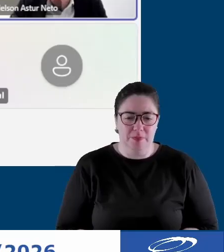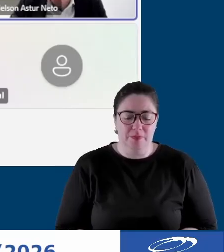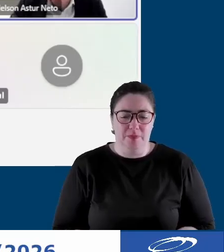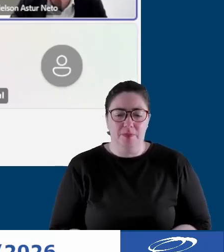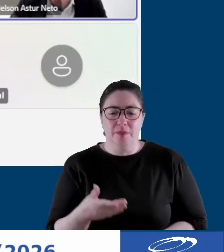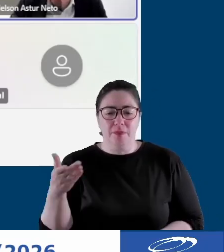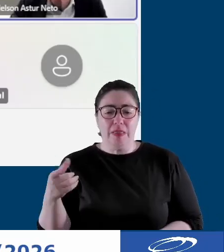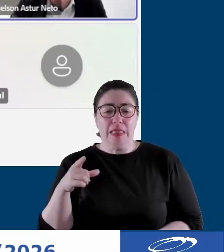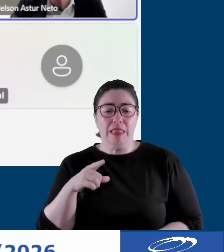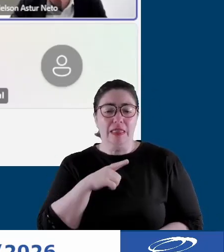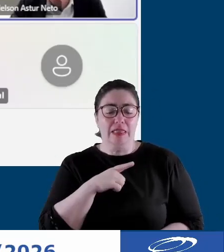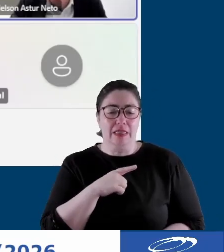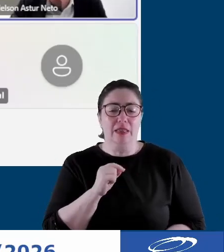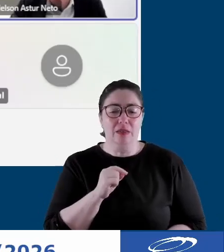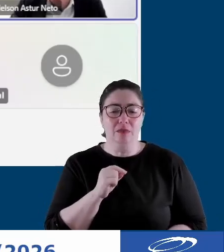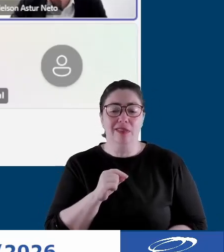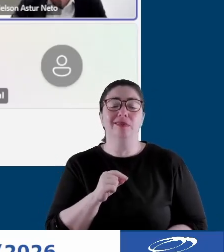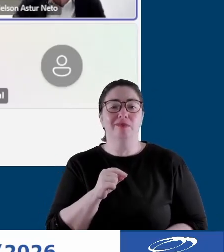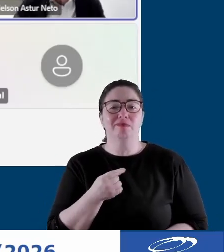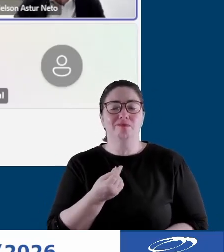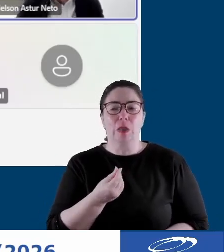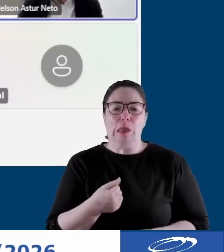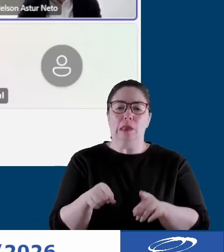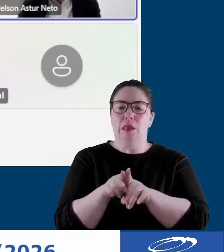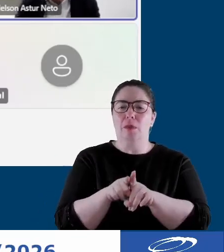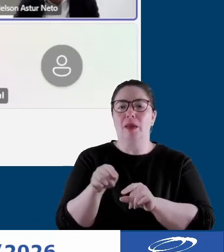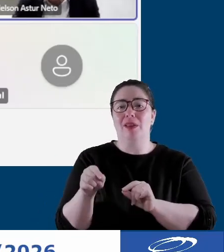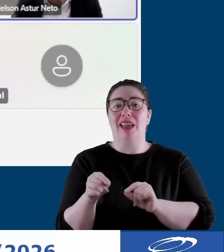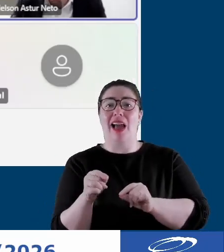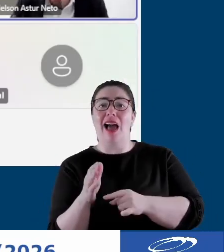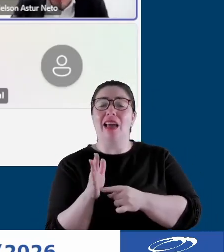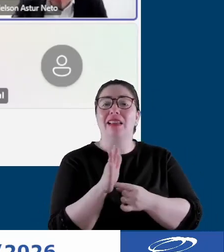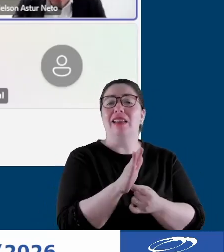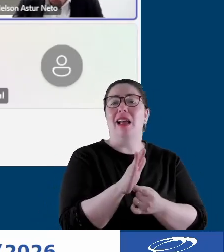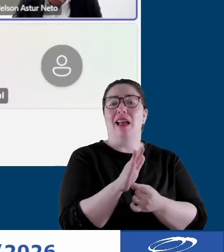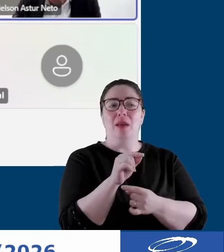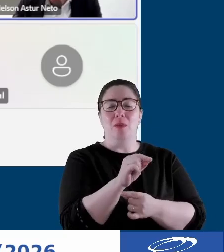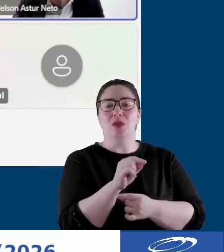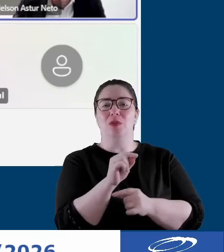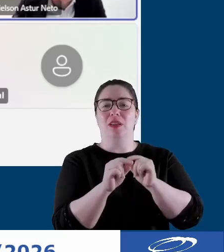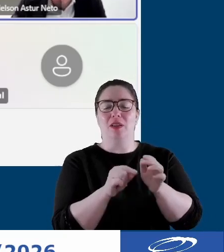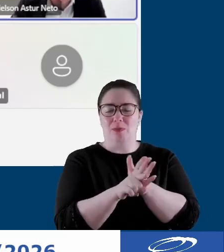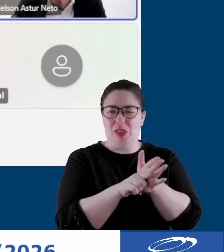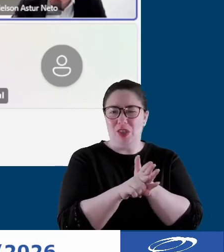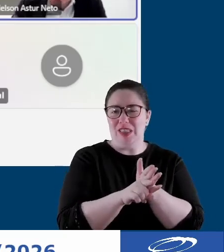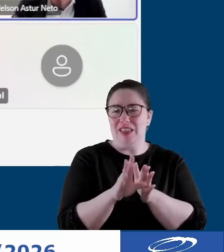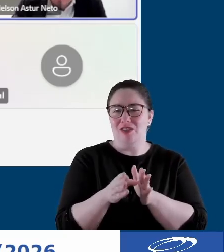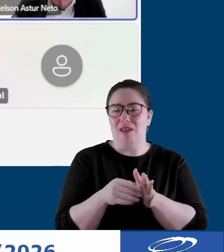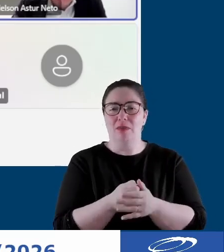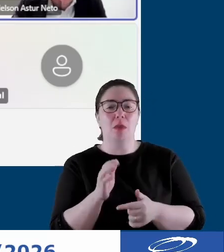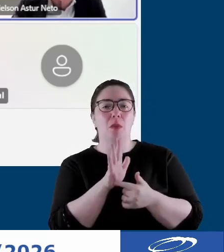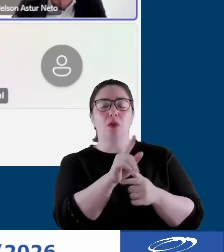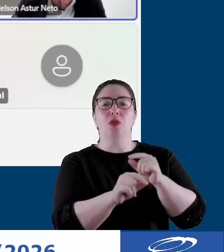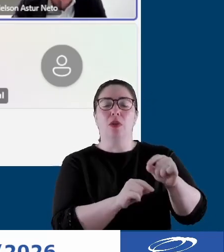um protagonista nas infecções tardias e na formação de biofilme, e é muito, muito estudado também dentro do